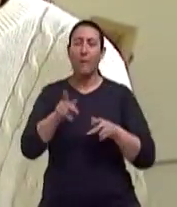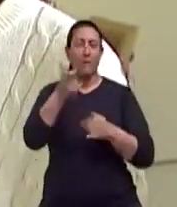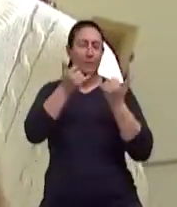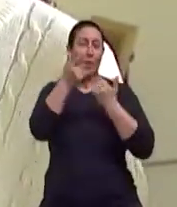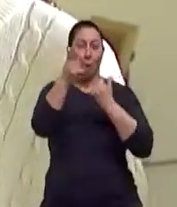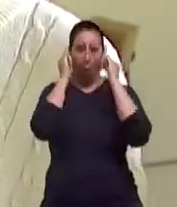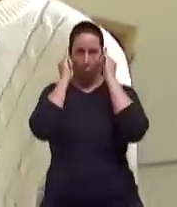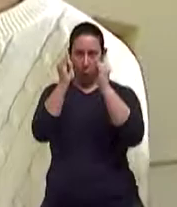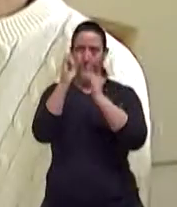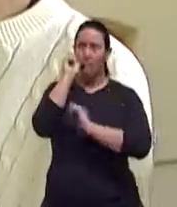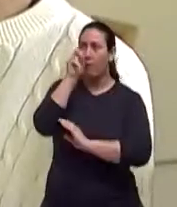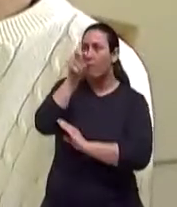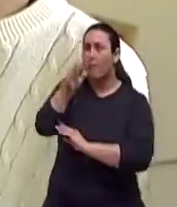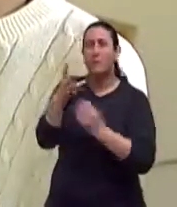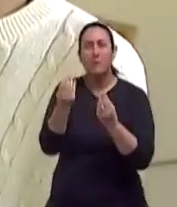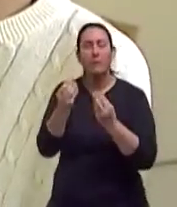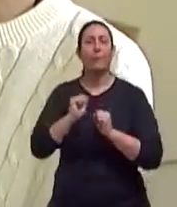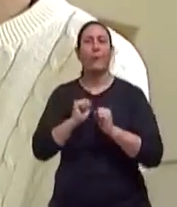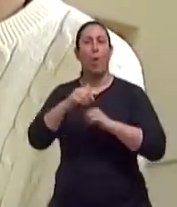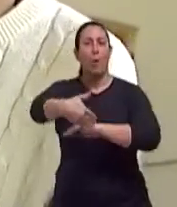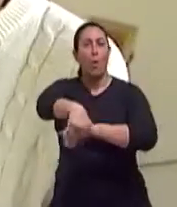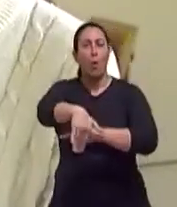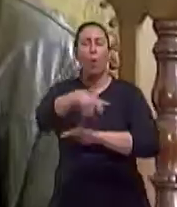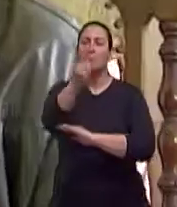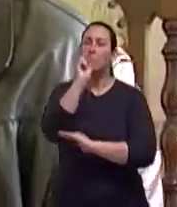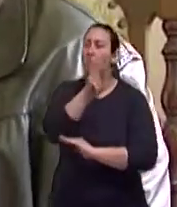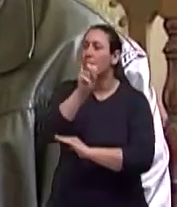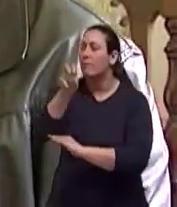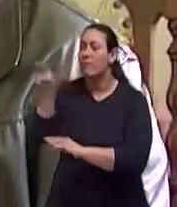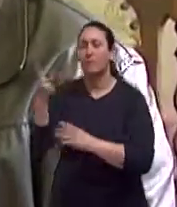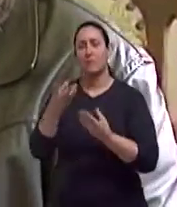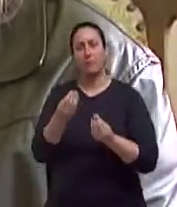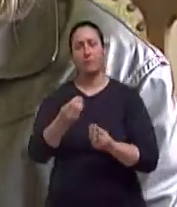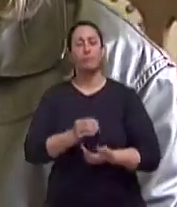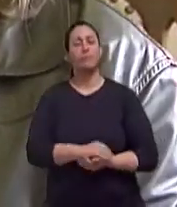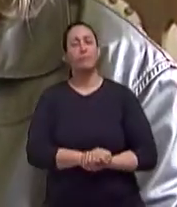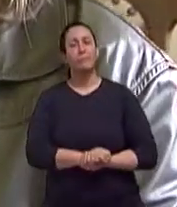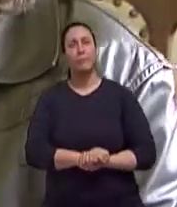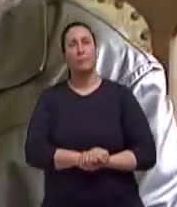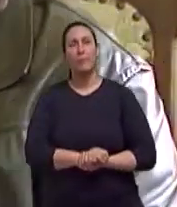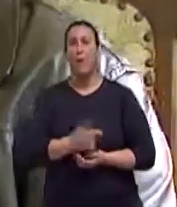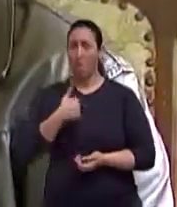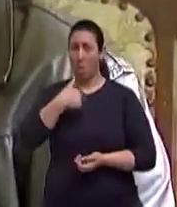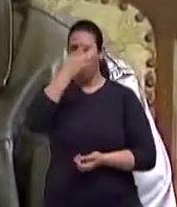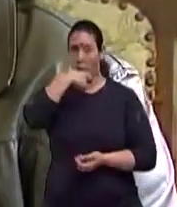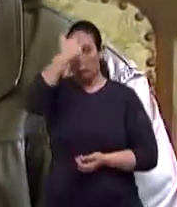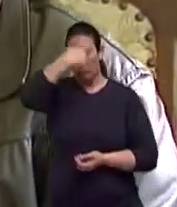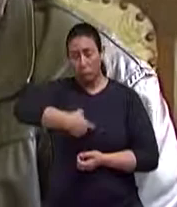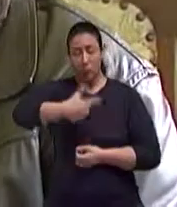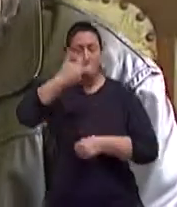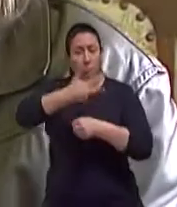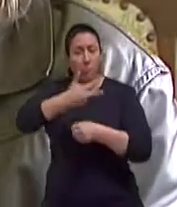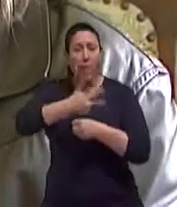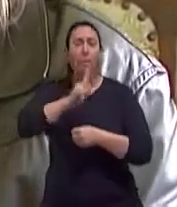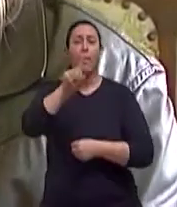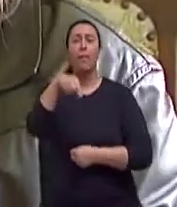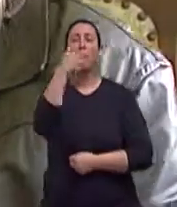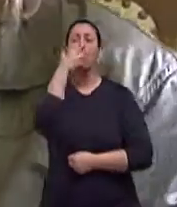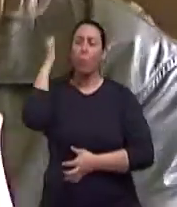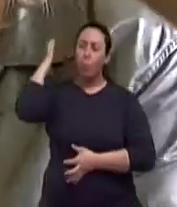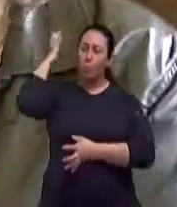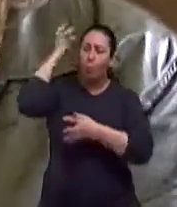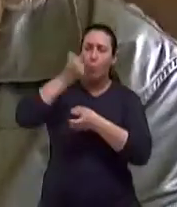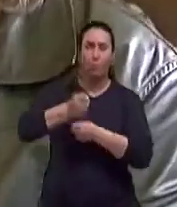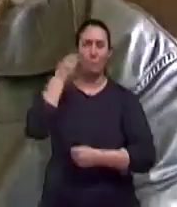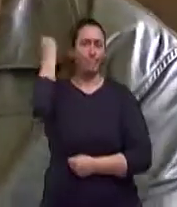ônibus tu vê bastante na rua na própria Rua da tua casa eu acho que isso é velho é experiência então eu